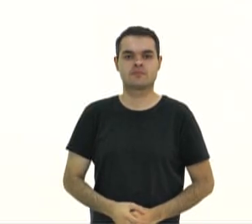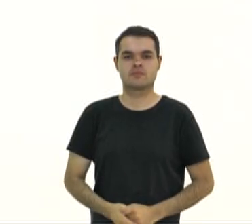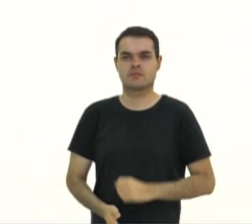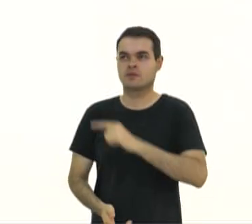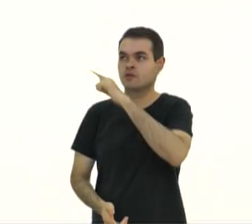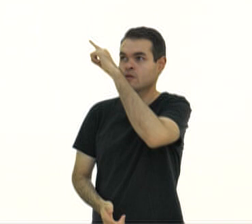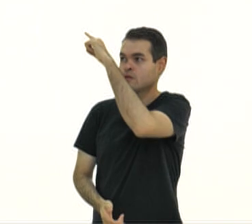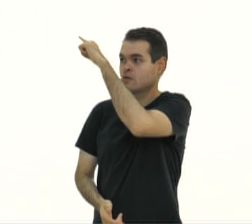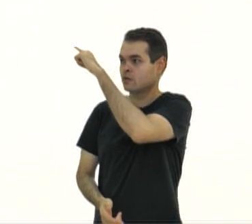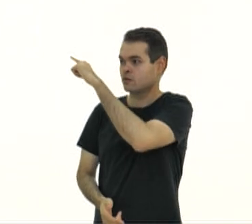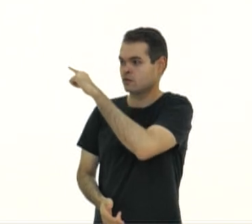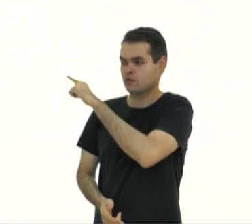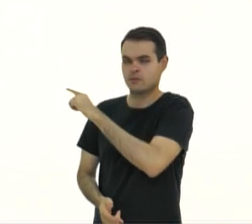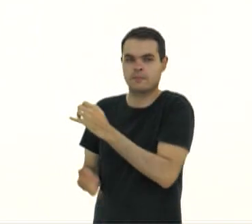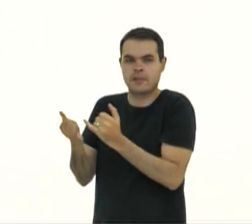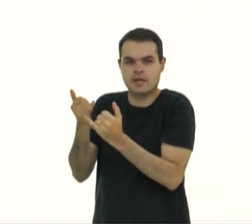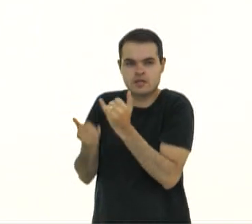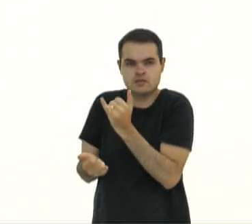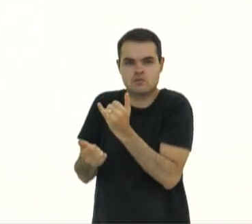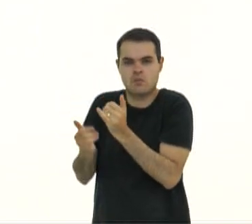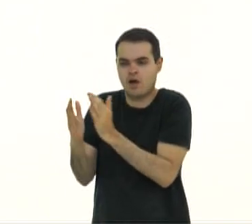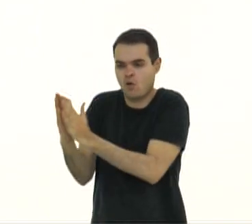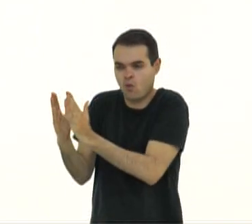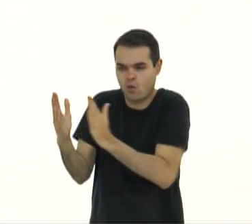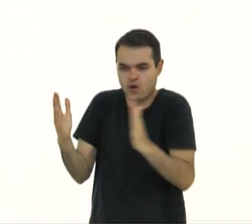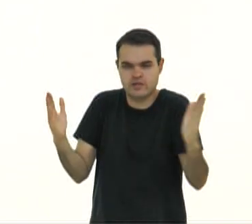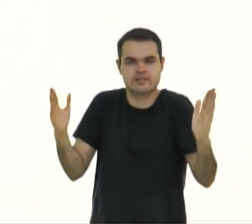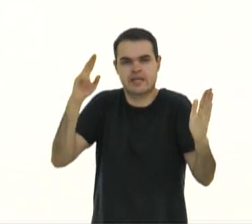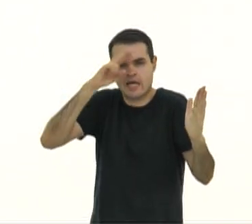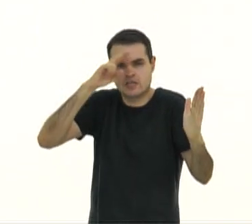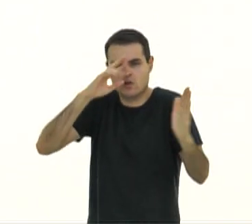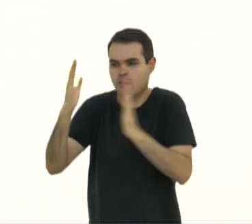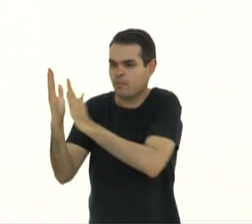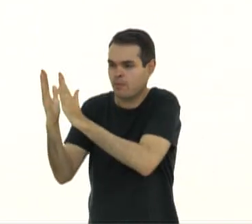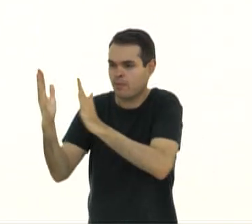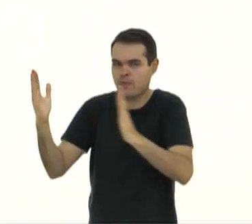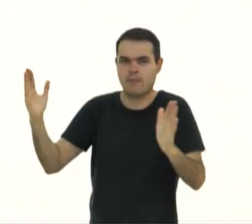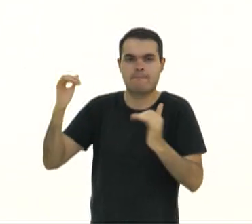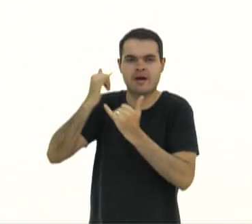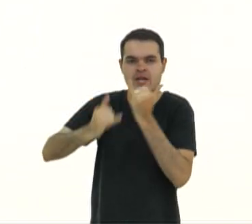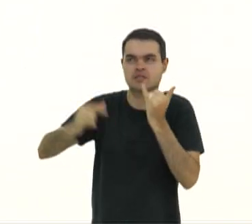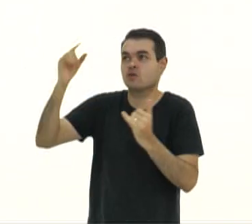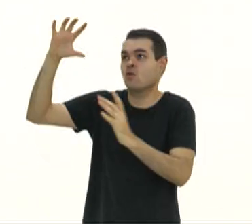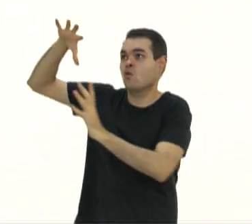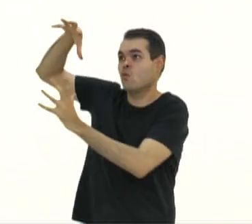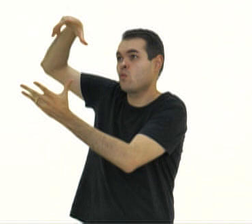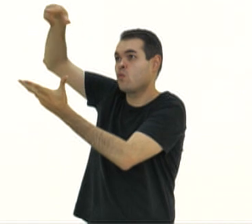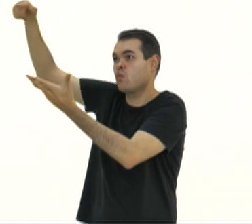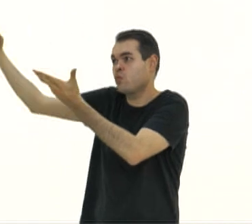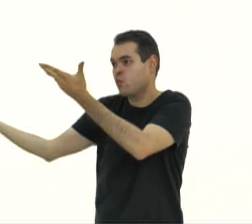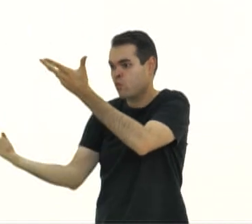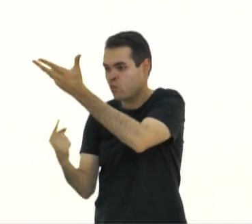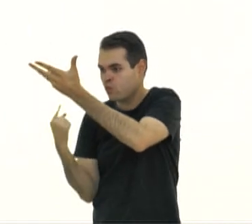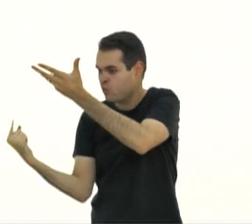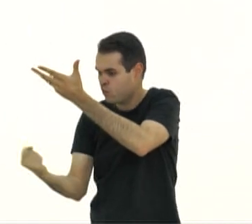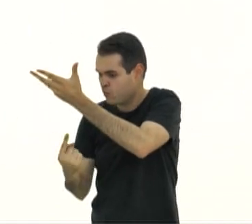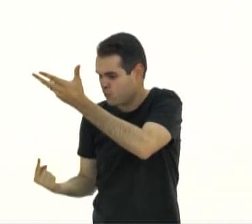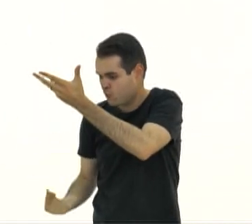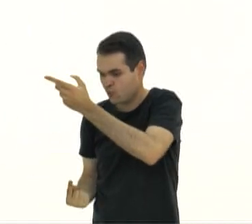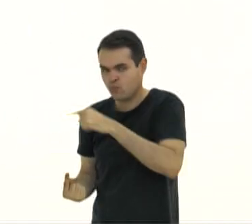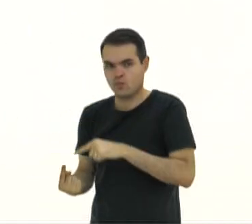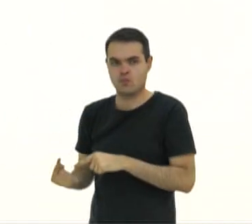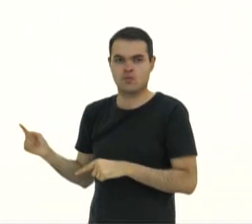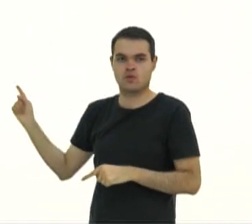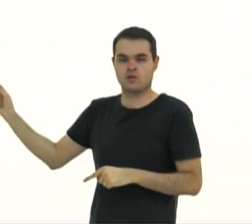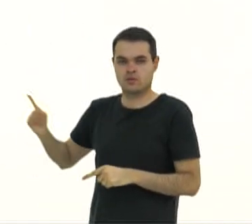uma certa ordem cronológica envolvida aqui, certo? Desenhada em forma de espiral, em que nós temos aqui embaixo uma imagem